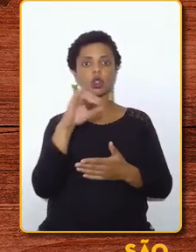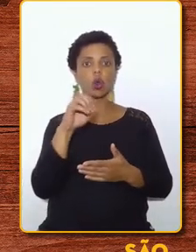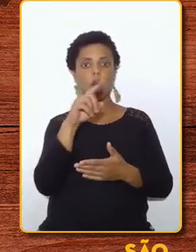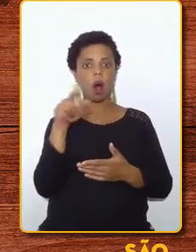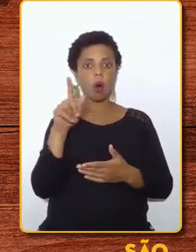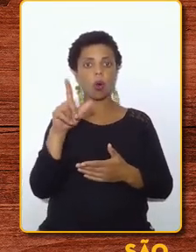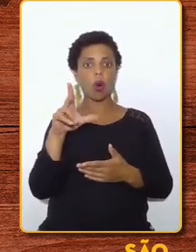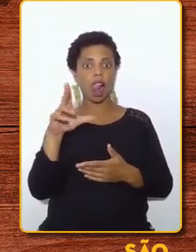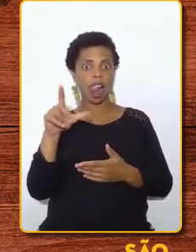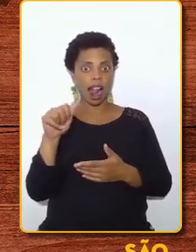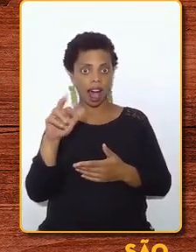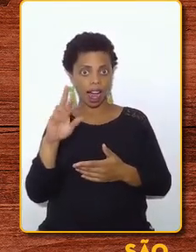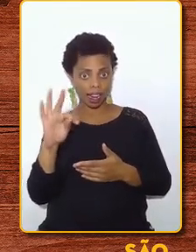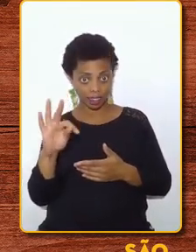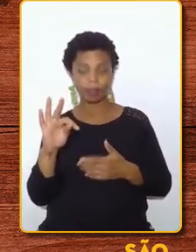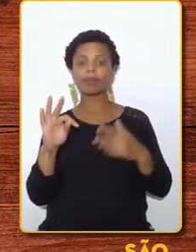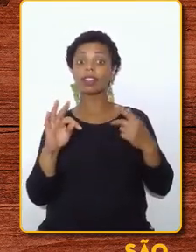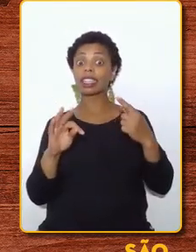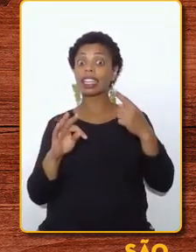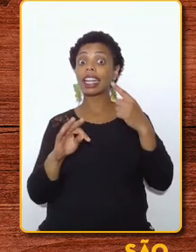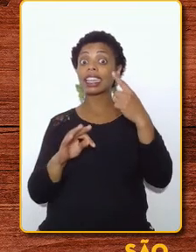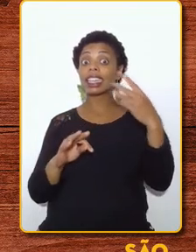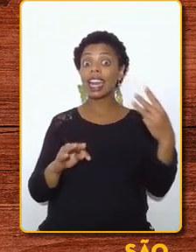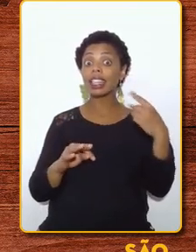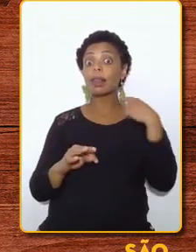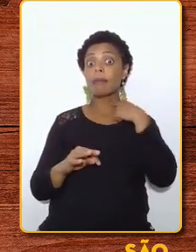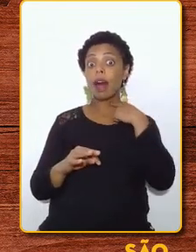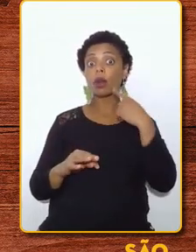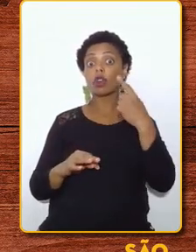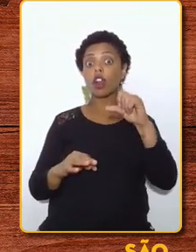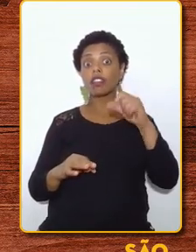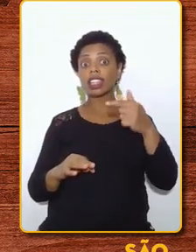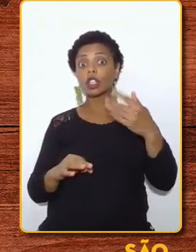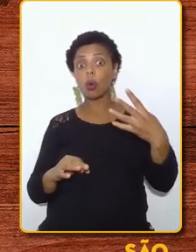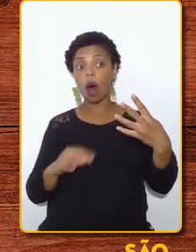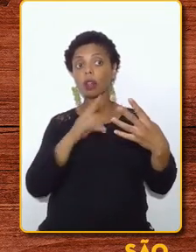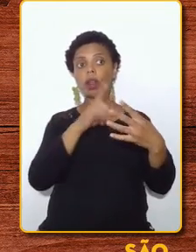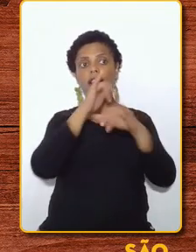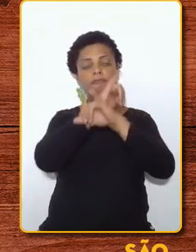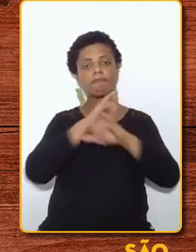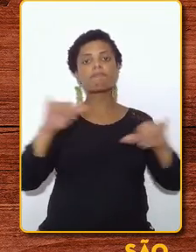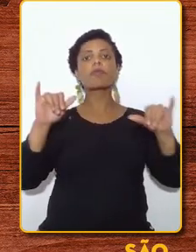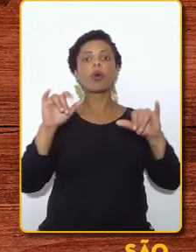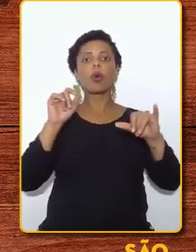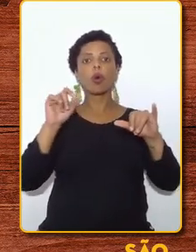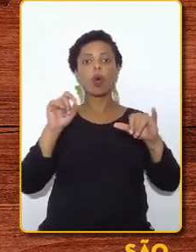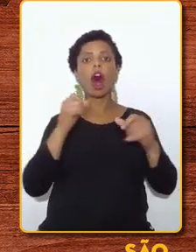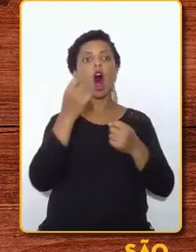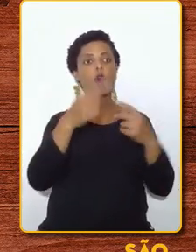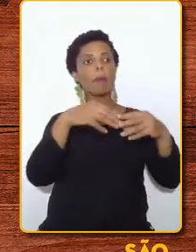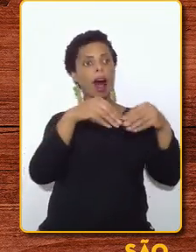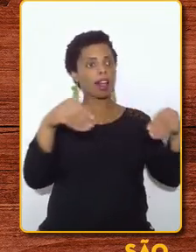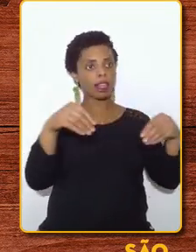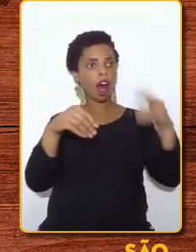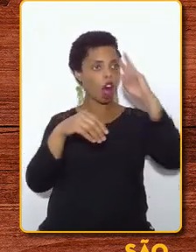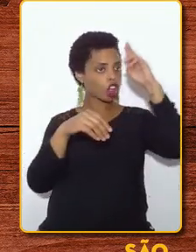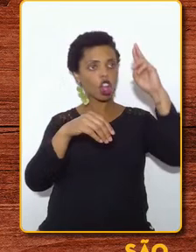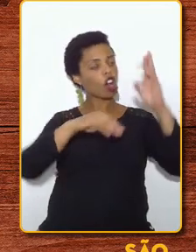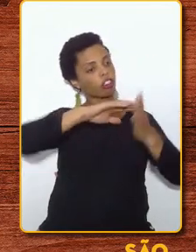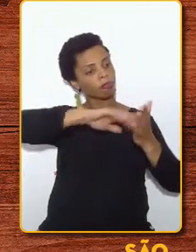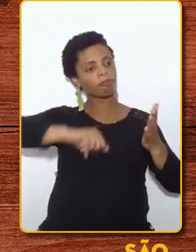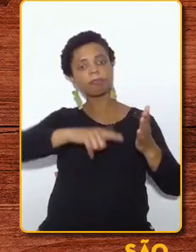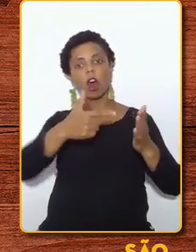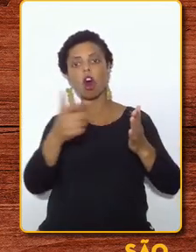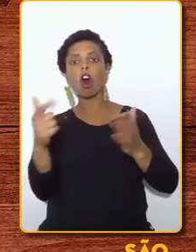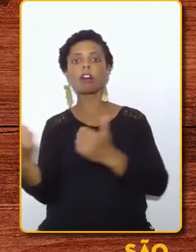essa data, 13 de março de 64, ele decretou a desapropriação de algumas terras, já que aquilo